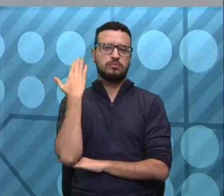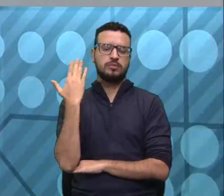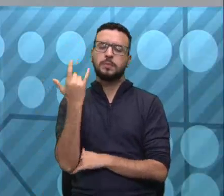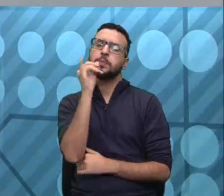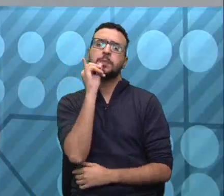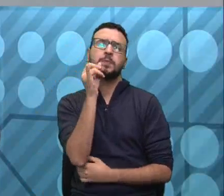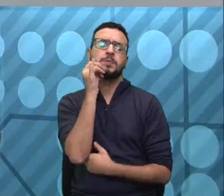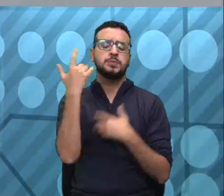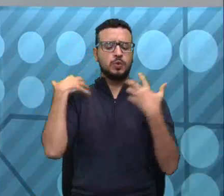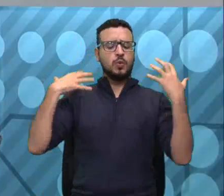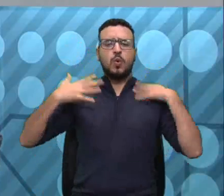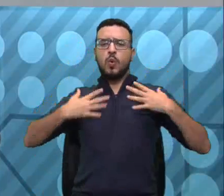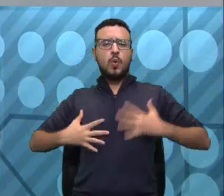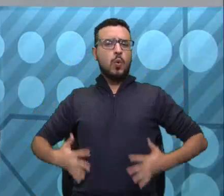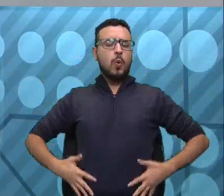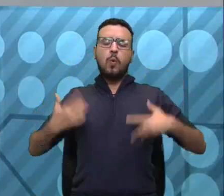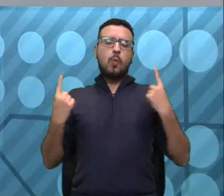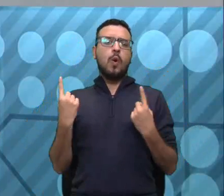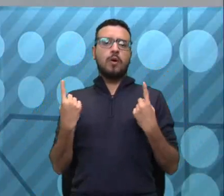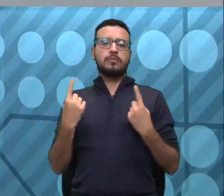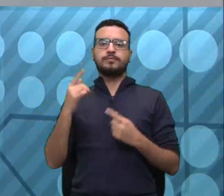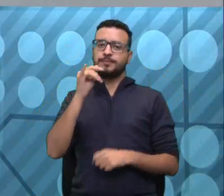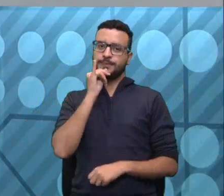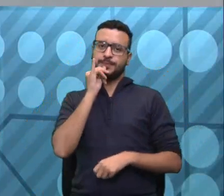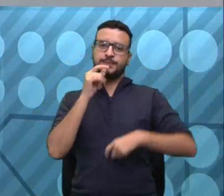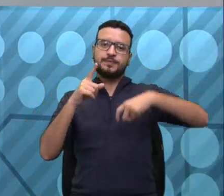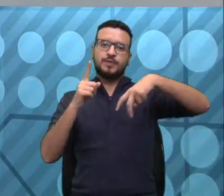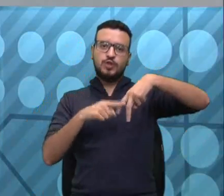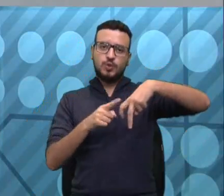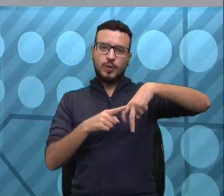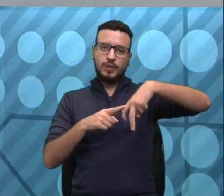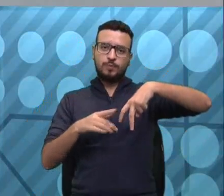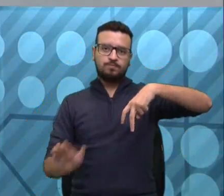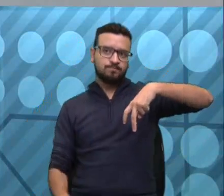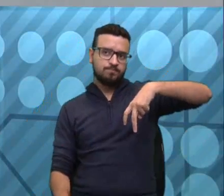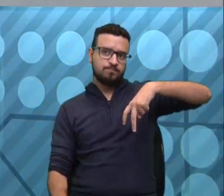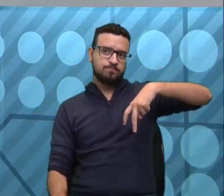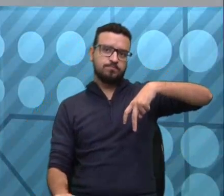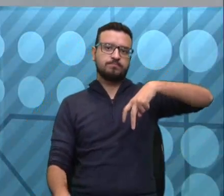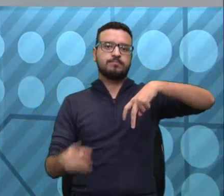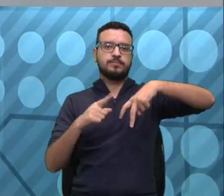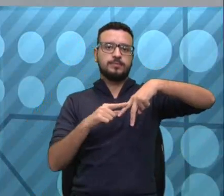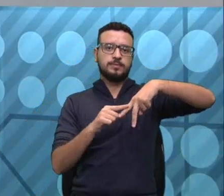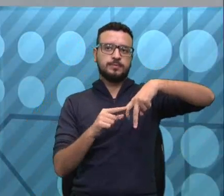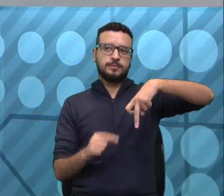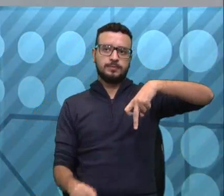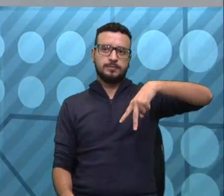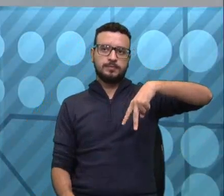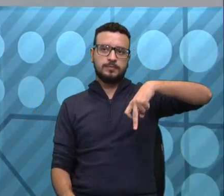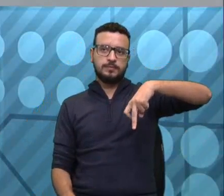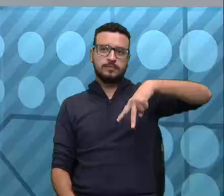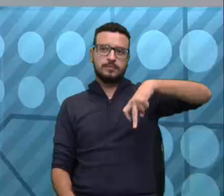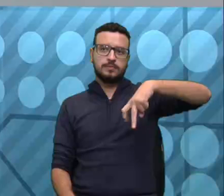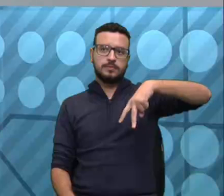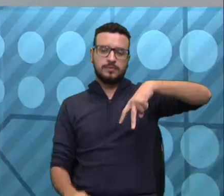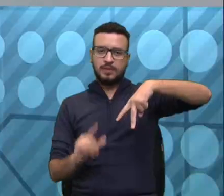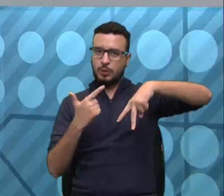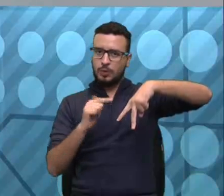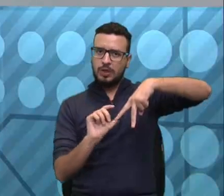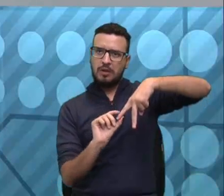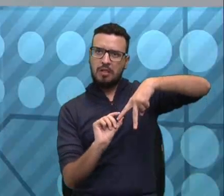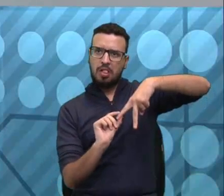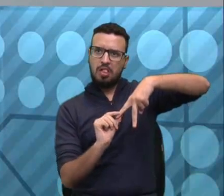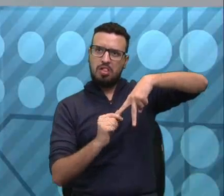o exemplo que eu posso utilizar? O joelho. O joelho só faz flexão e extensão. Você não vai ver uma rotação de joelho,